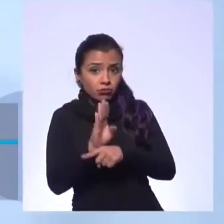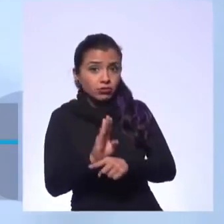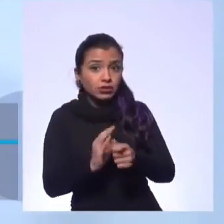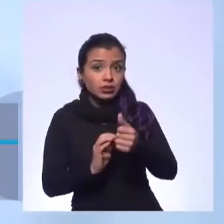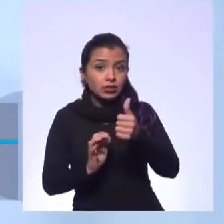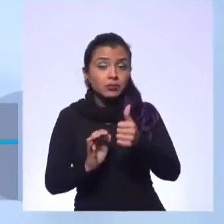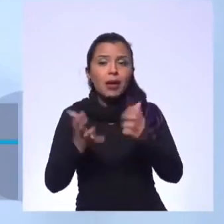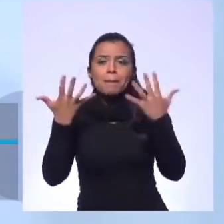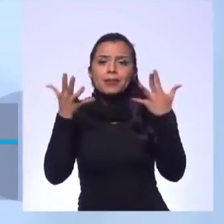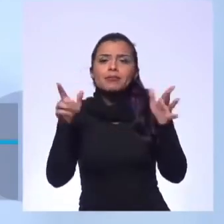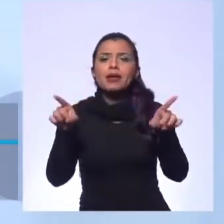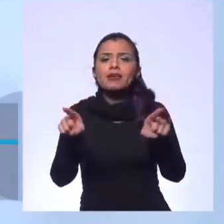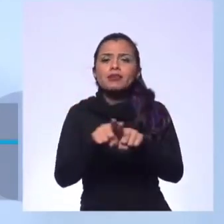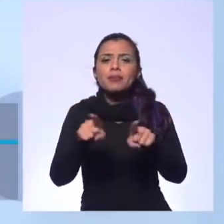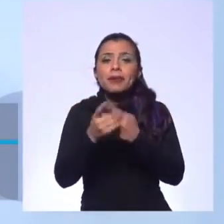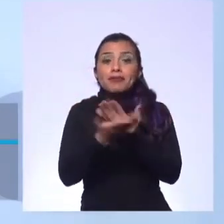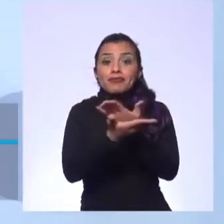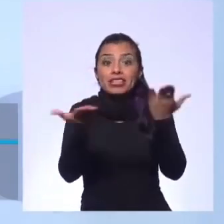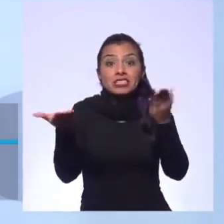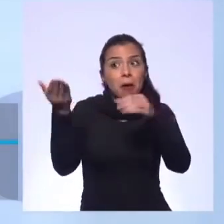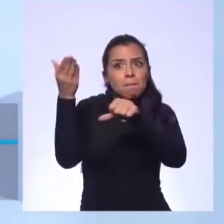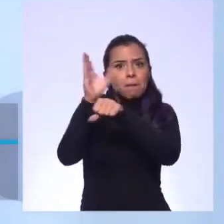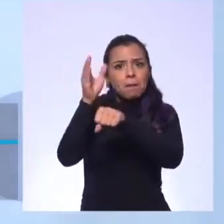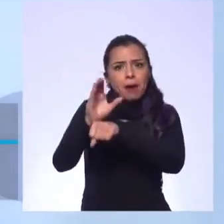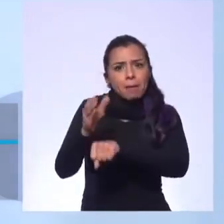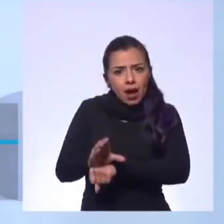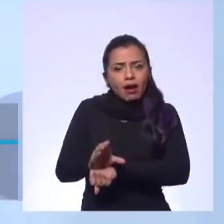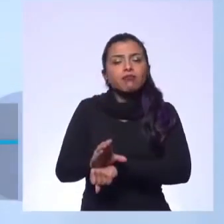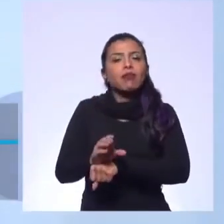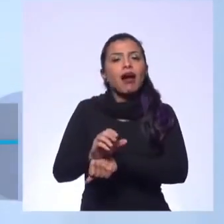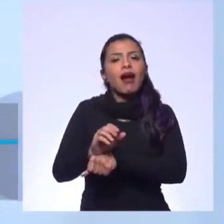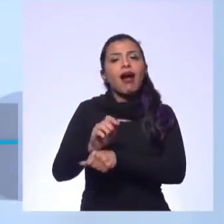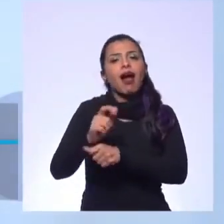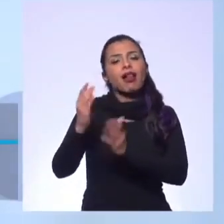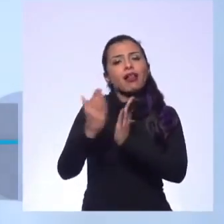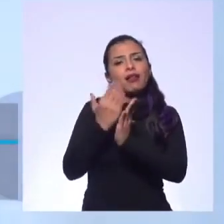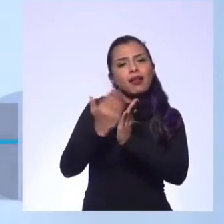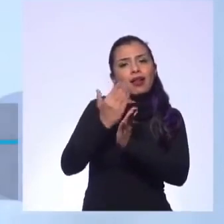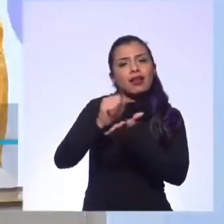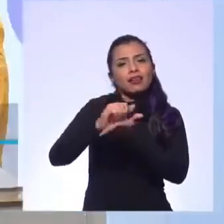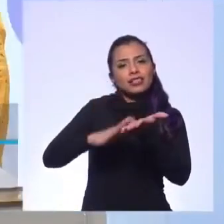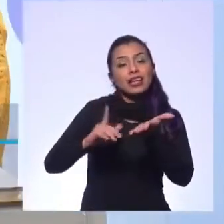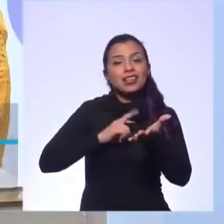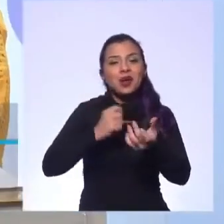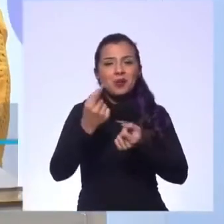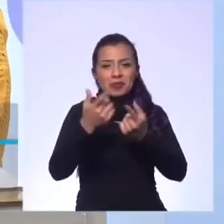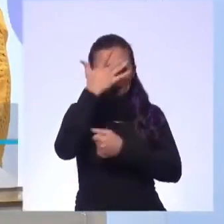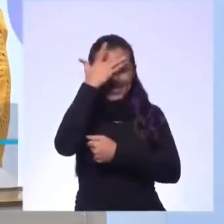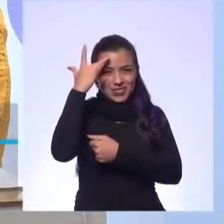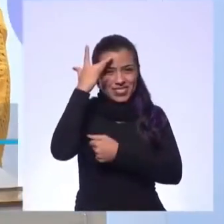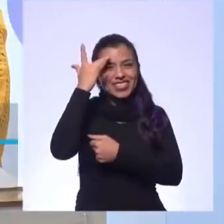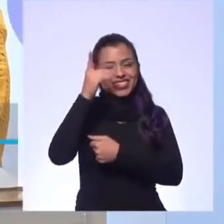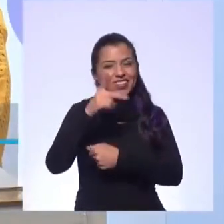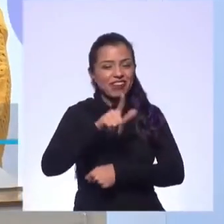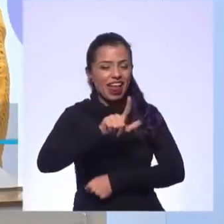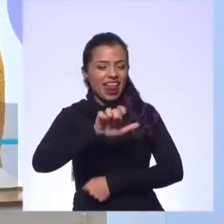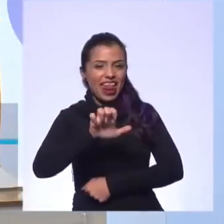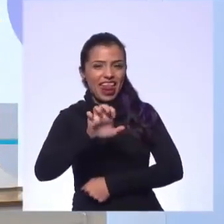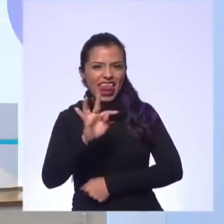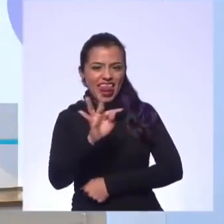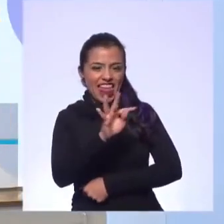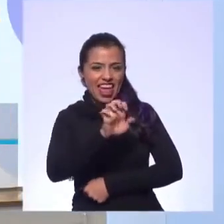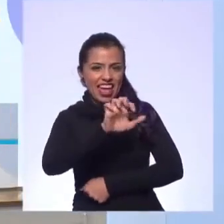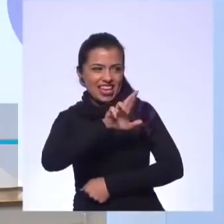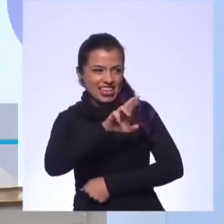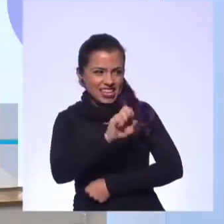Também parabenizar o pessoal que está postando as lições, assim, tem as meninas fazendo writing, eles escrevem. Letters chama, né? Letters,